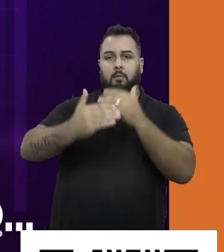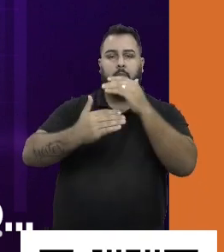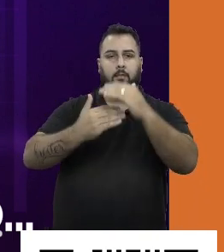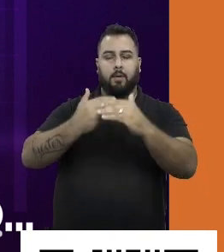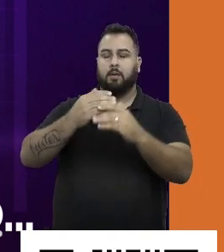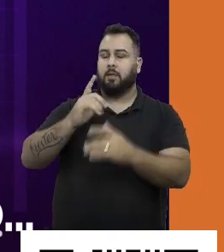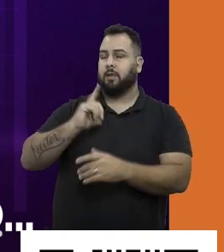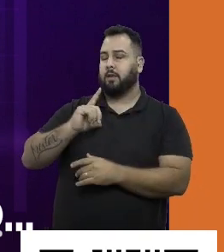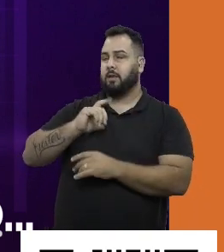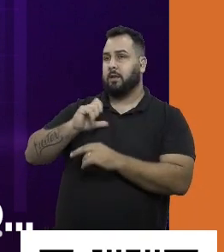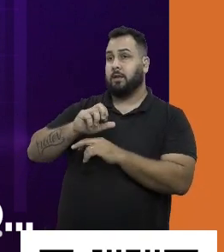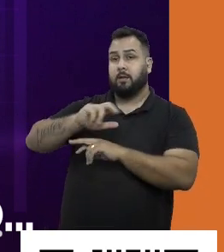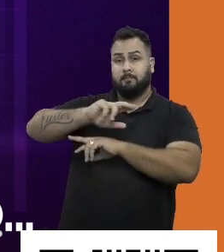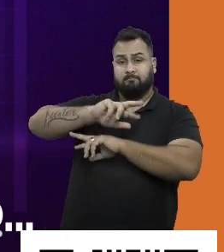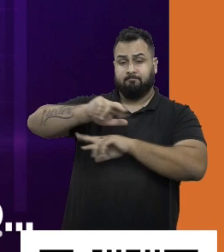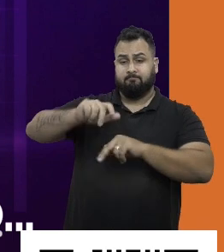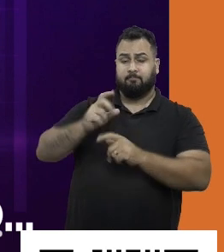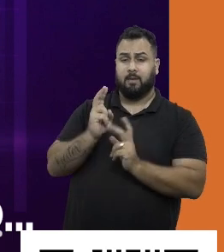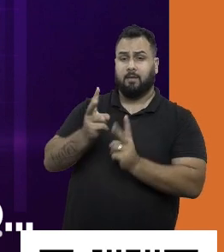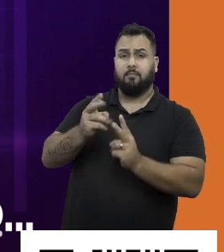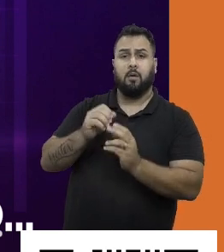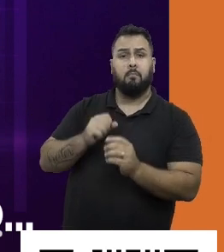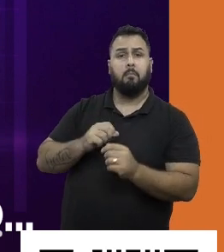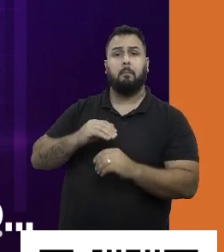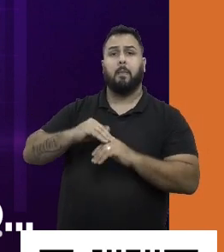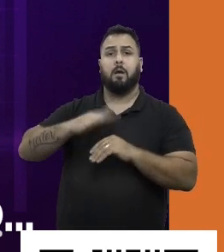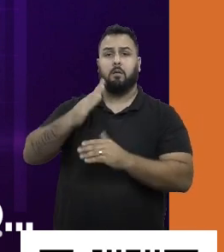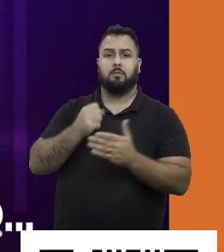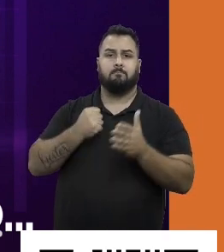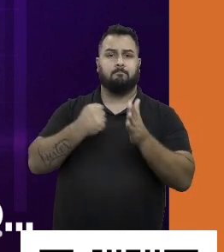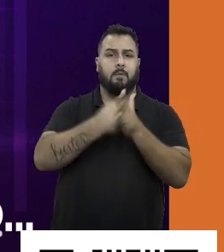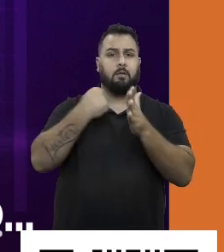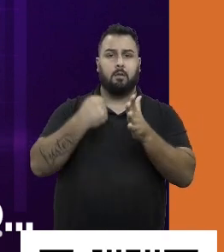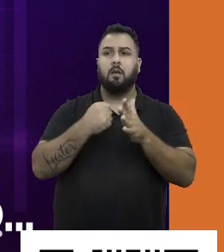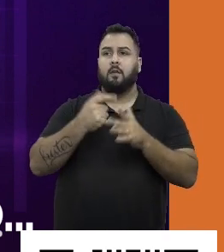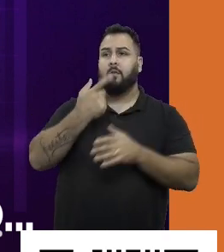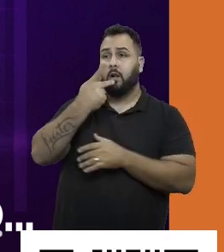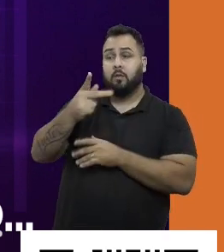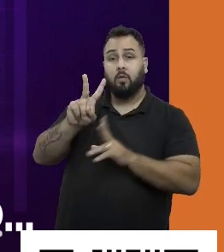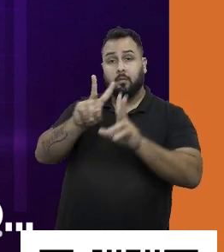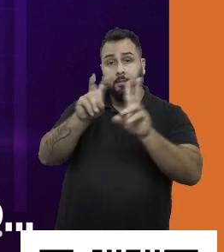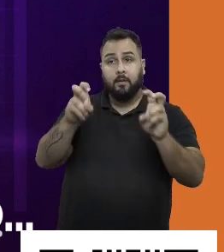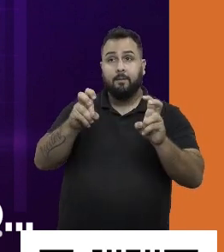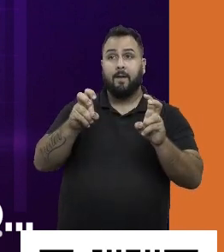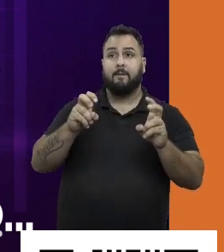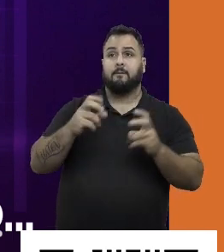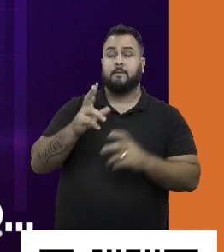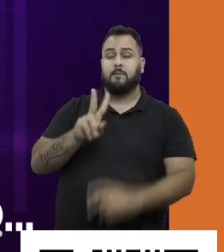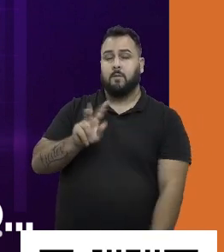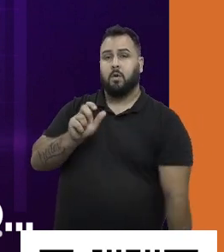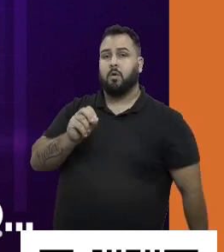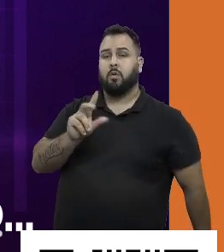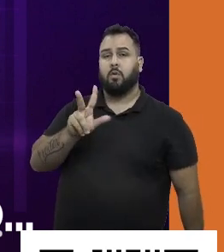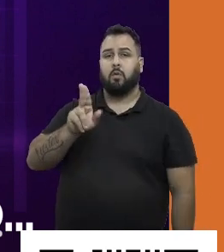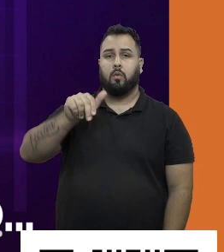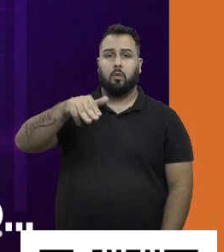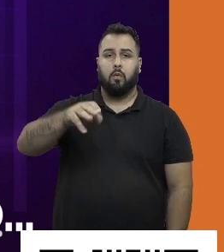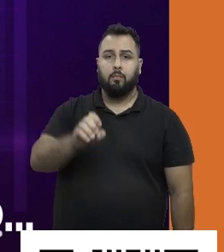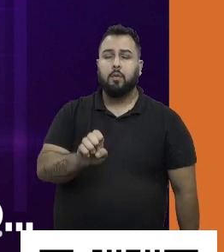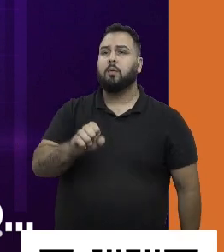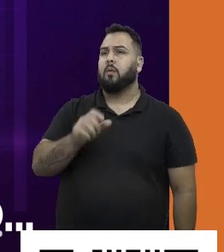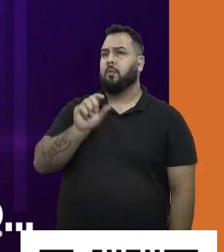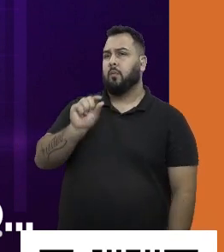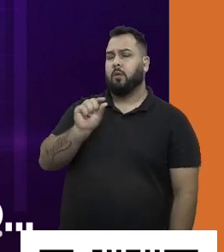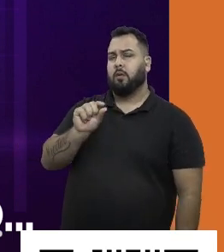vez mais Impacto e que isso traz algumas coisas então quando a gente fala de biometria aqui né Eu trouxe um pouquinho de dados que é gerado a cada minuto